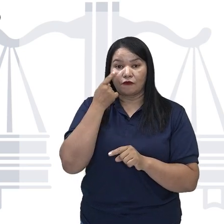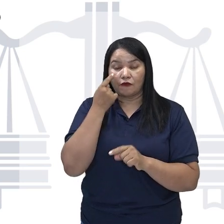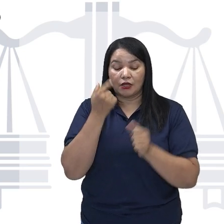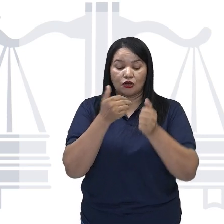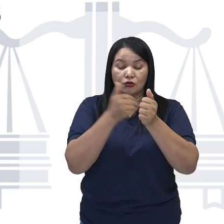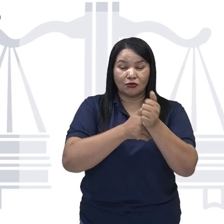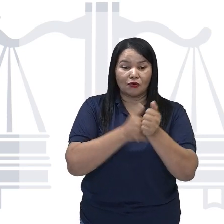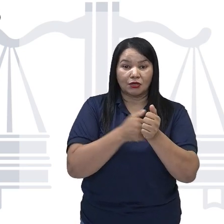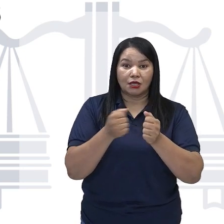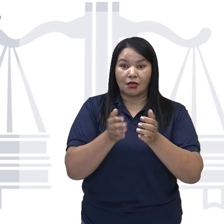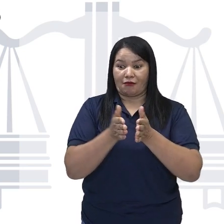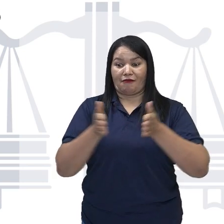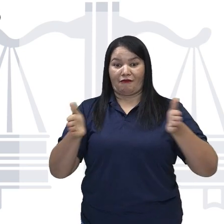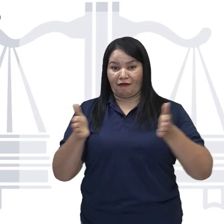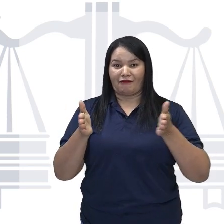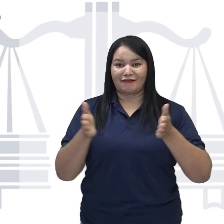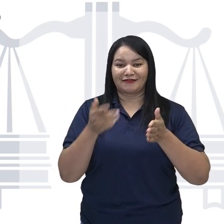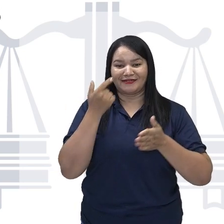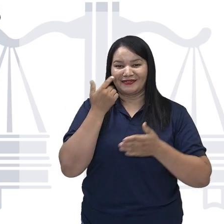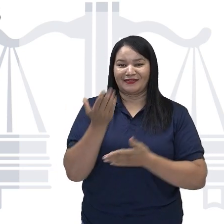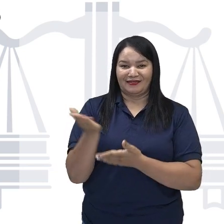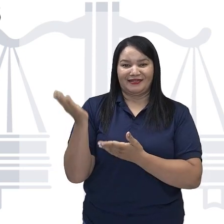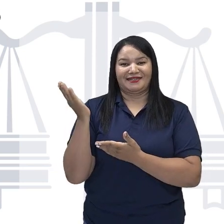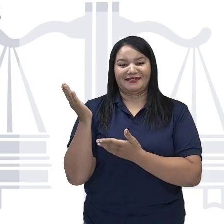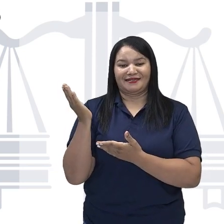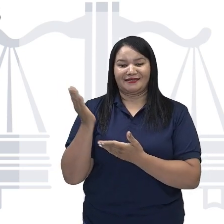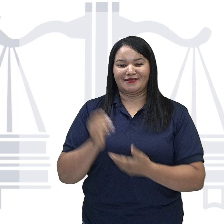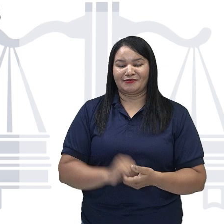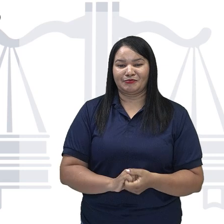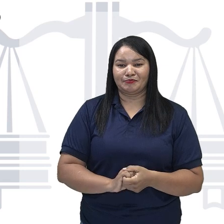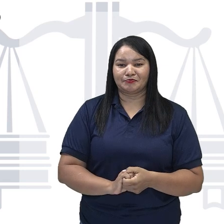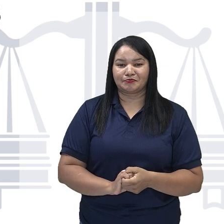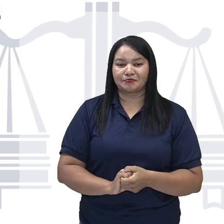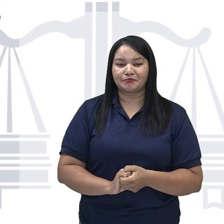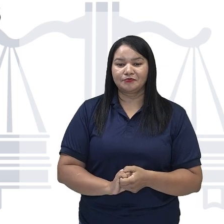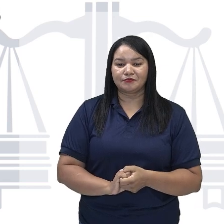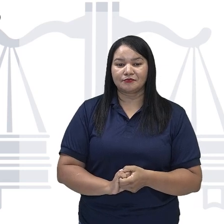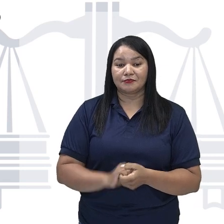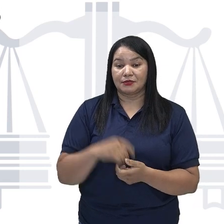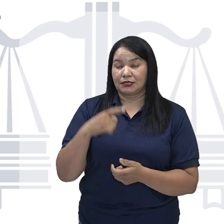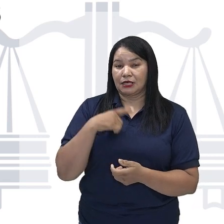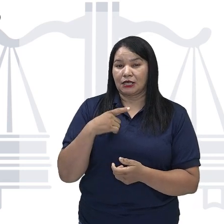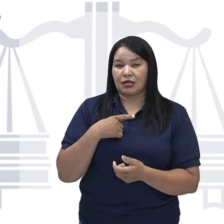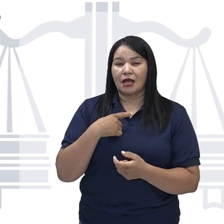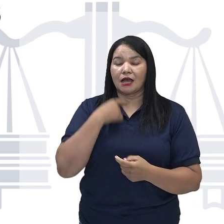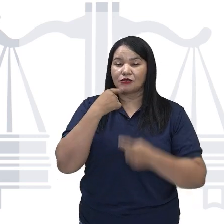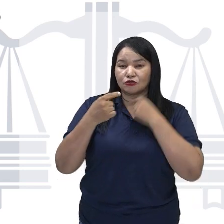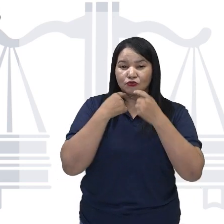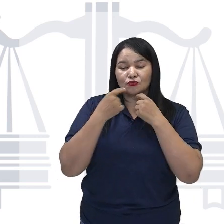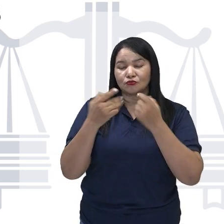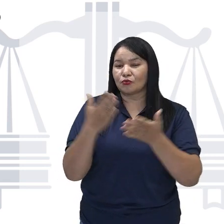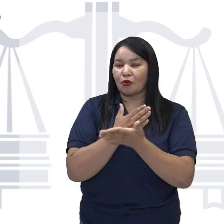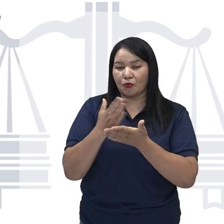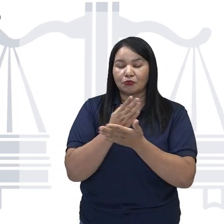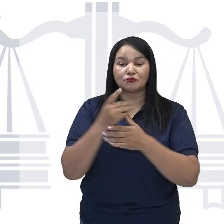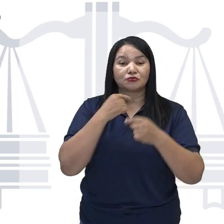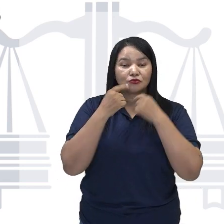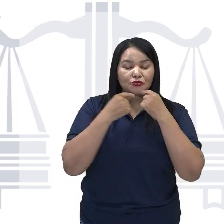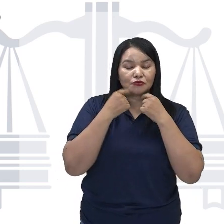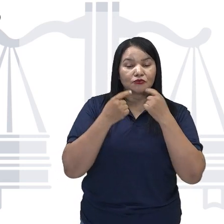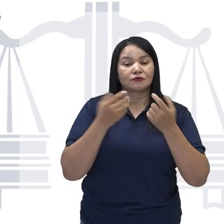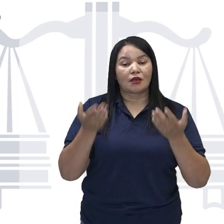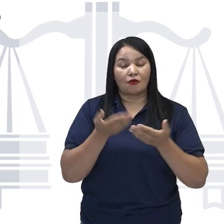é gigantesco, desse tamanho, como vocês podem ver. Aí surge uma dúvida de alguns